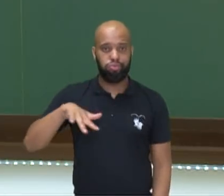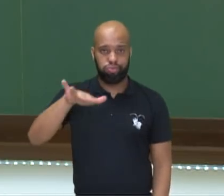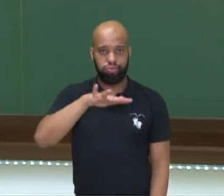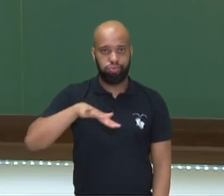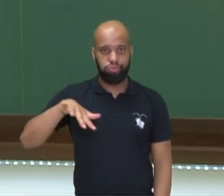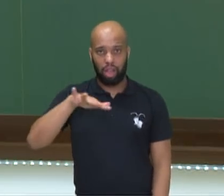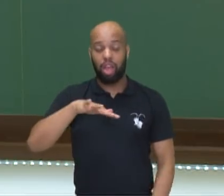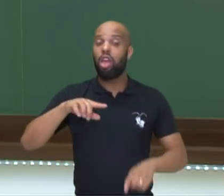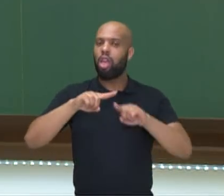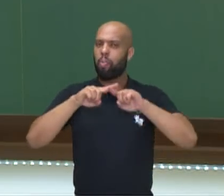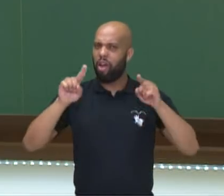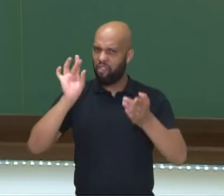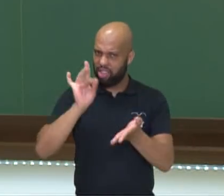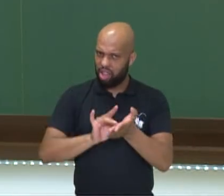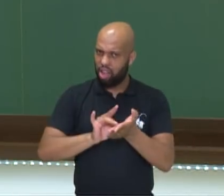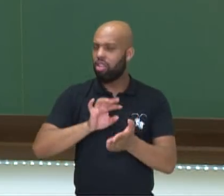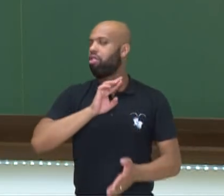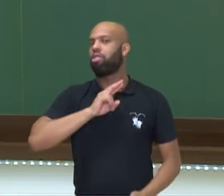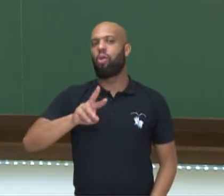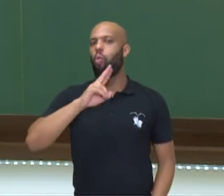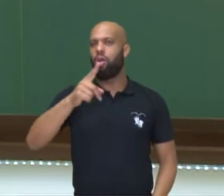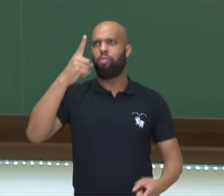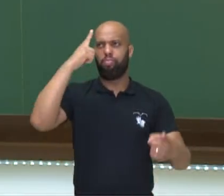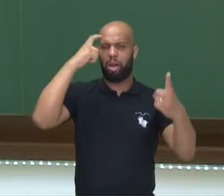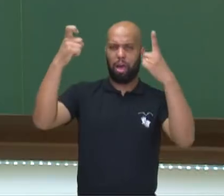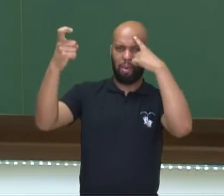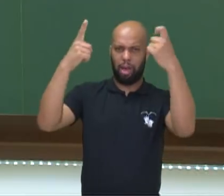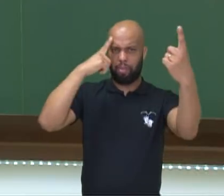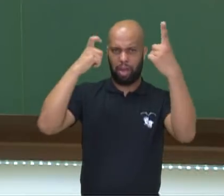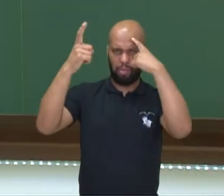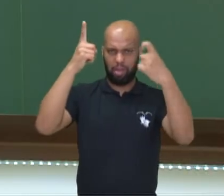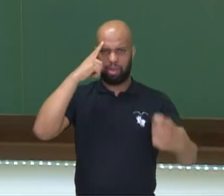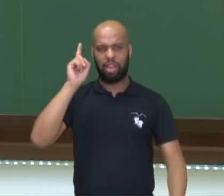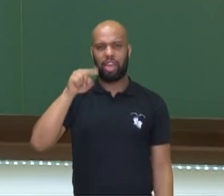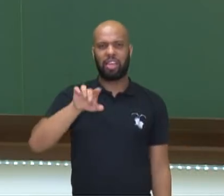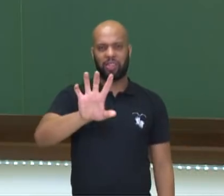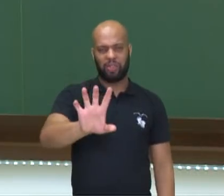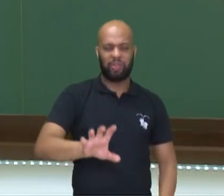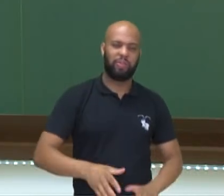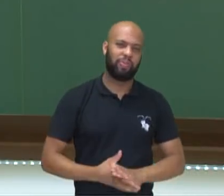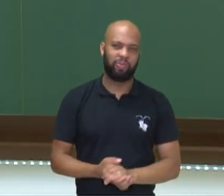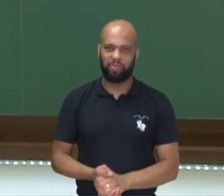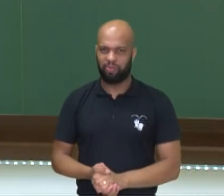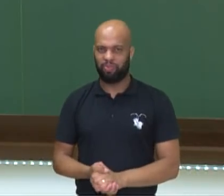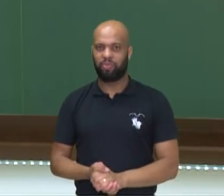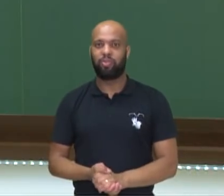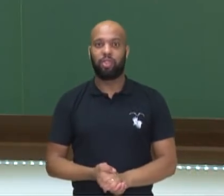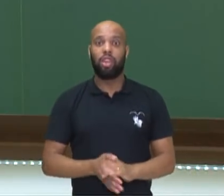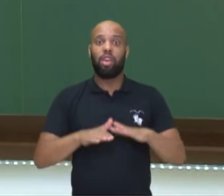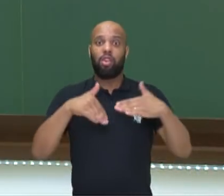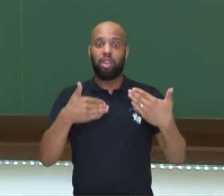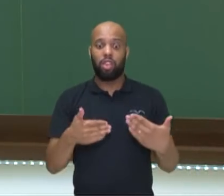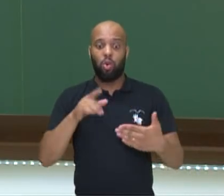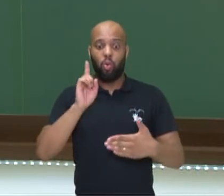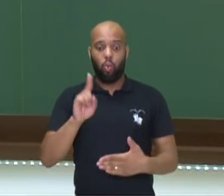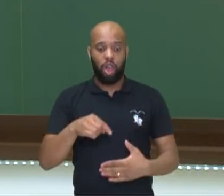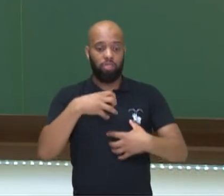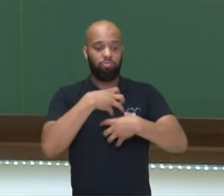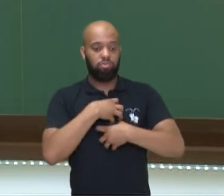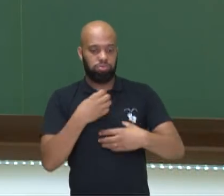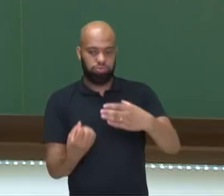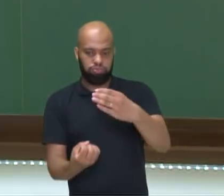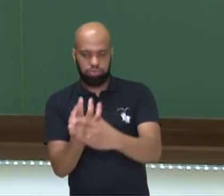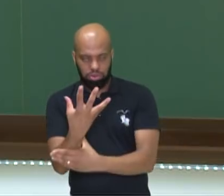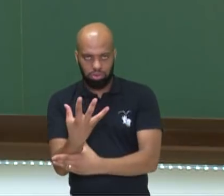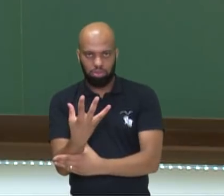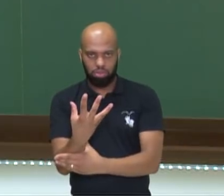ambiente simulado. Aquilo que está acontecendo ali não é real, pessoal, é uma simulação,